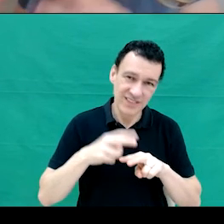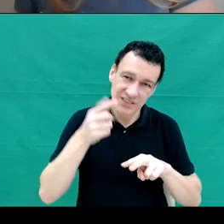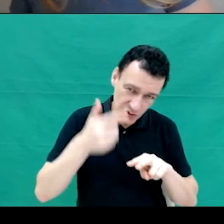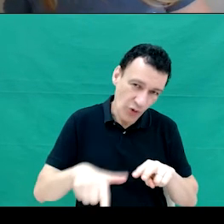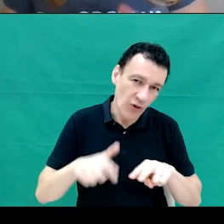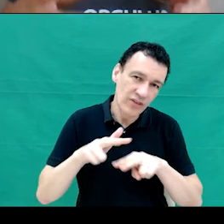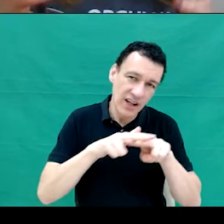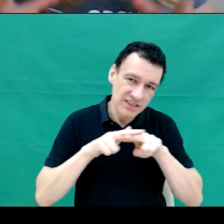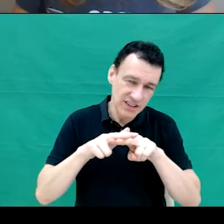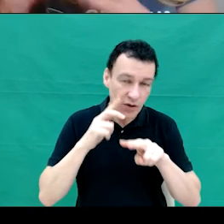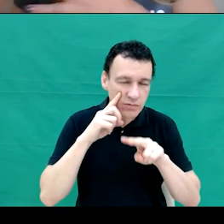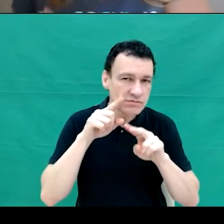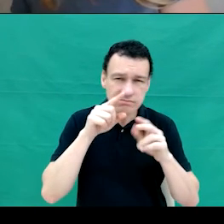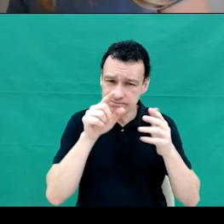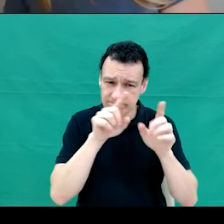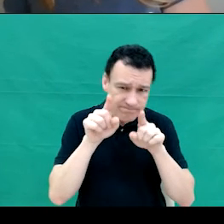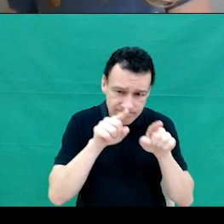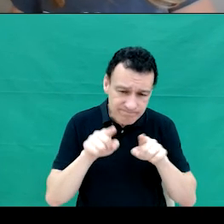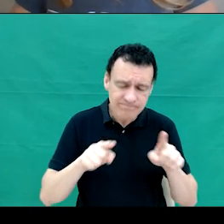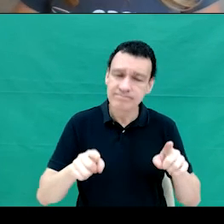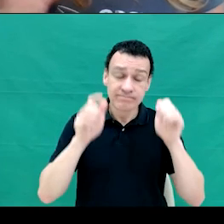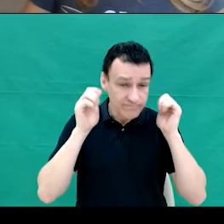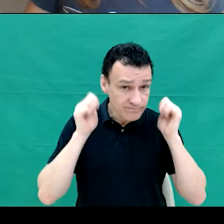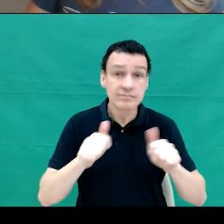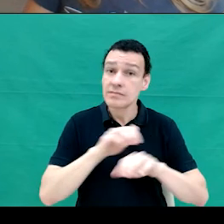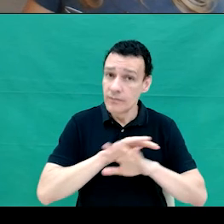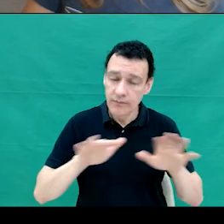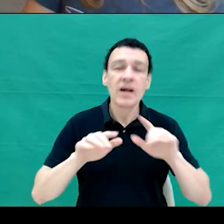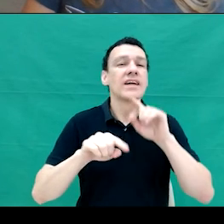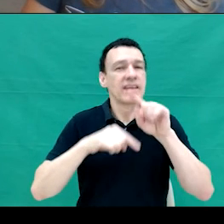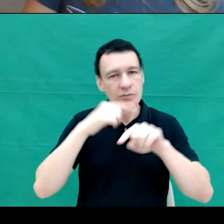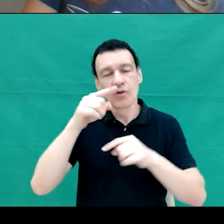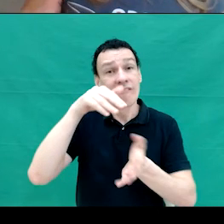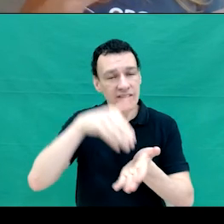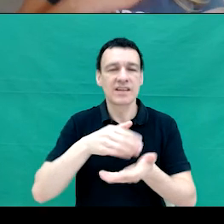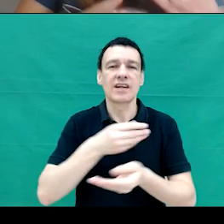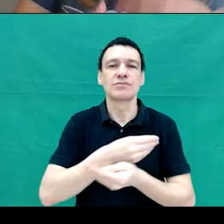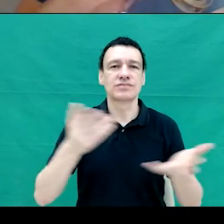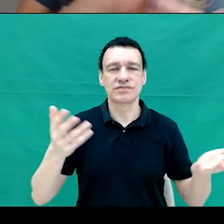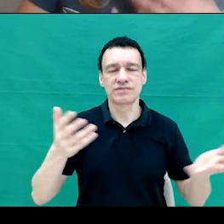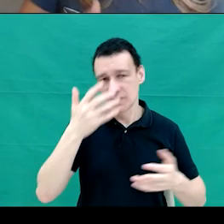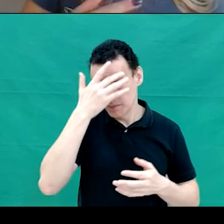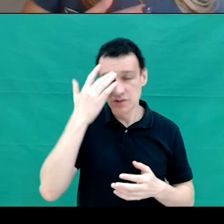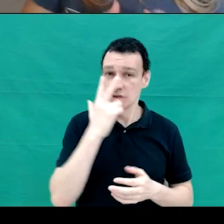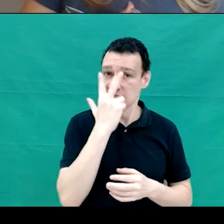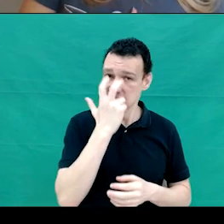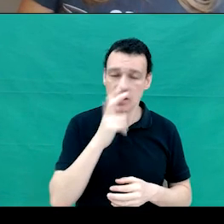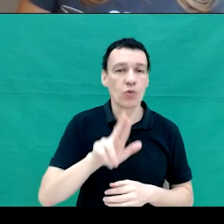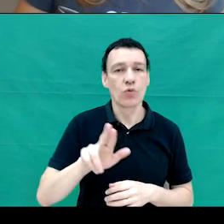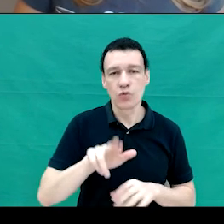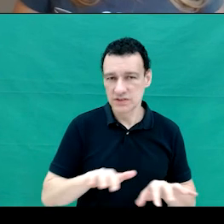para a produção, para disponibilizar de fato isso para o usuário final, né, e aí um plano de